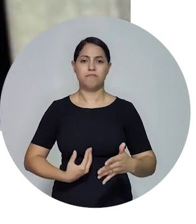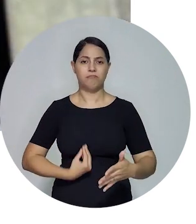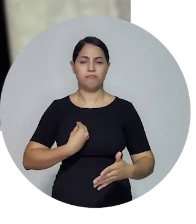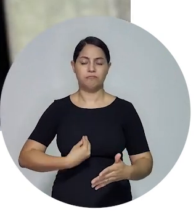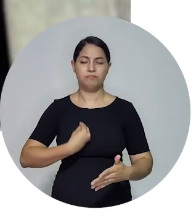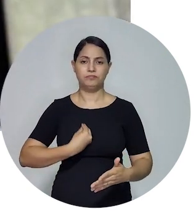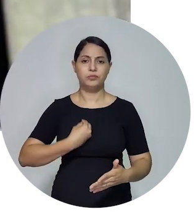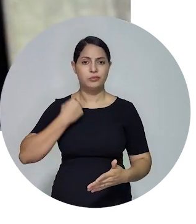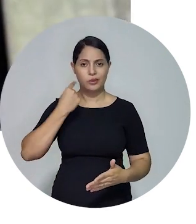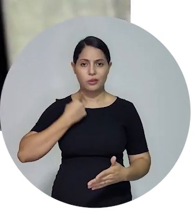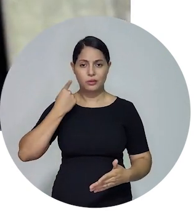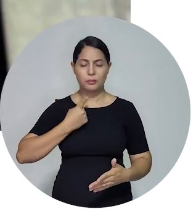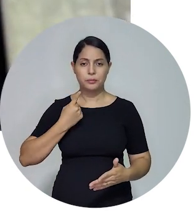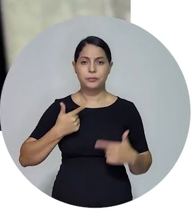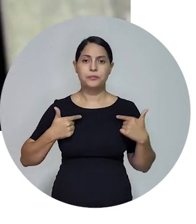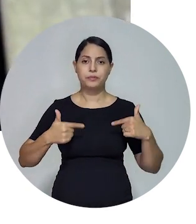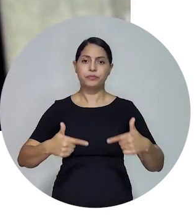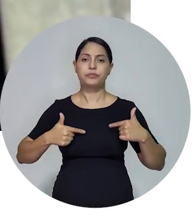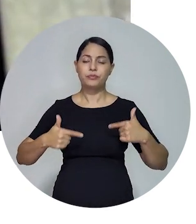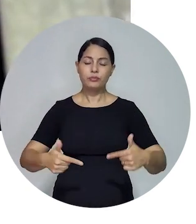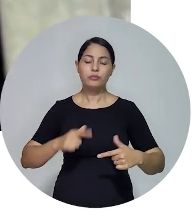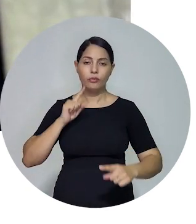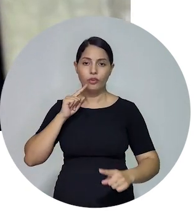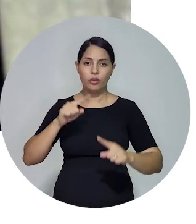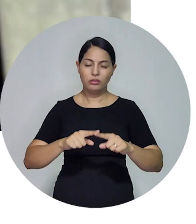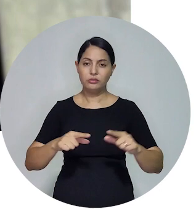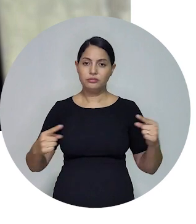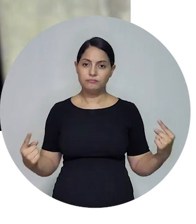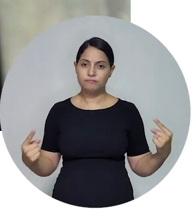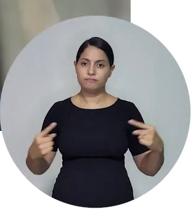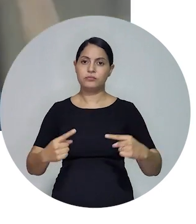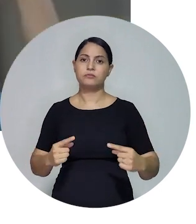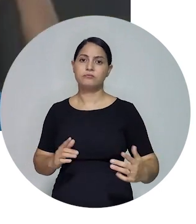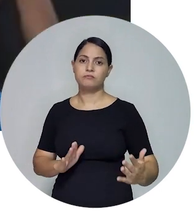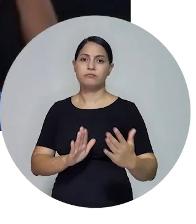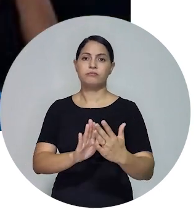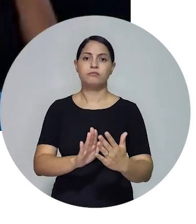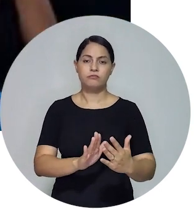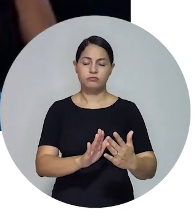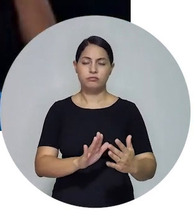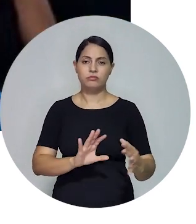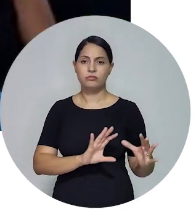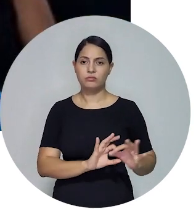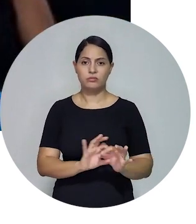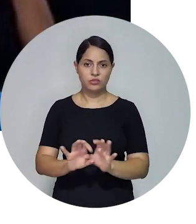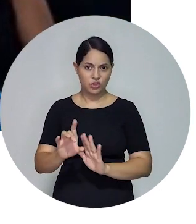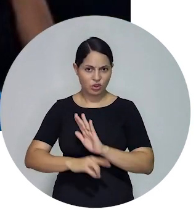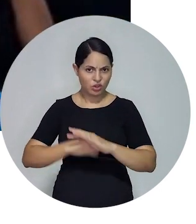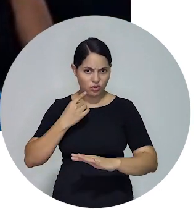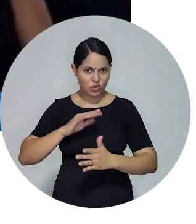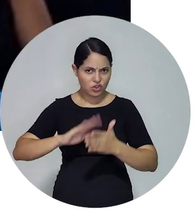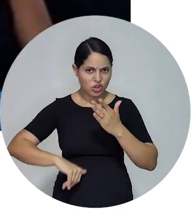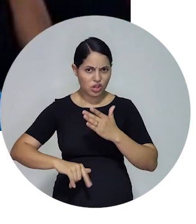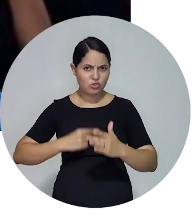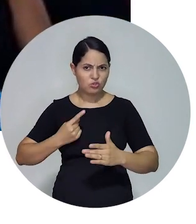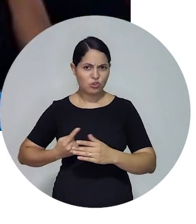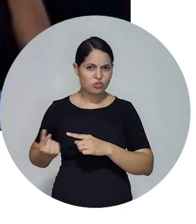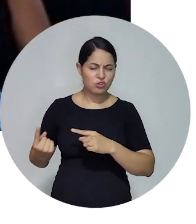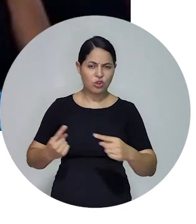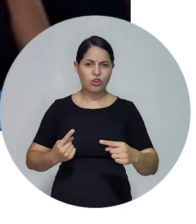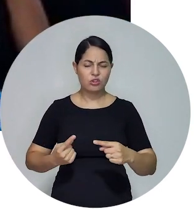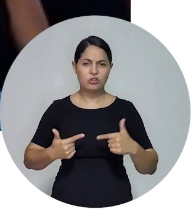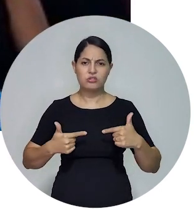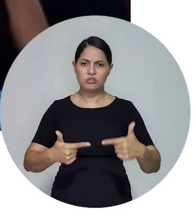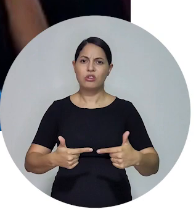ordem inegociável, nós nos insurgiremos à instituição e à advocacia com todas as suas forças para combater